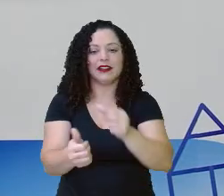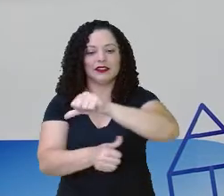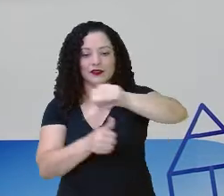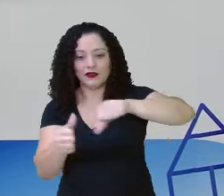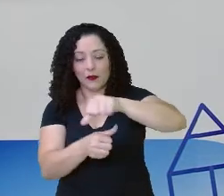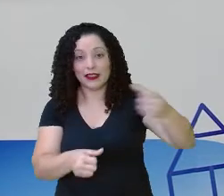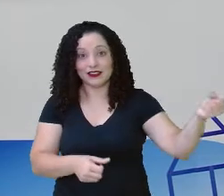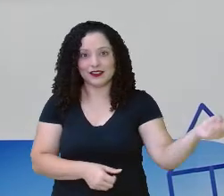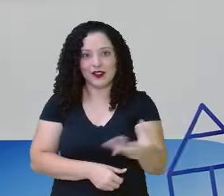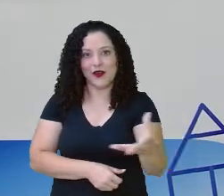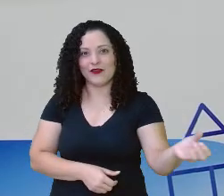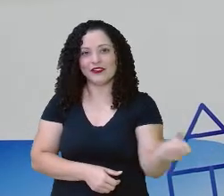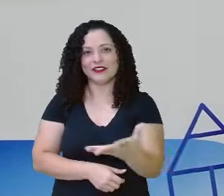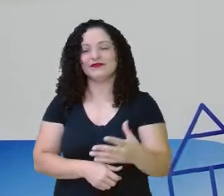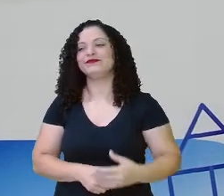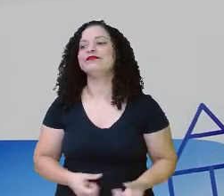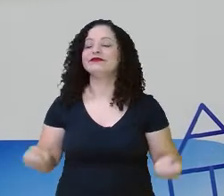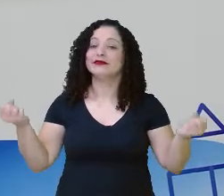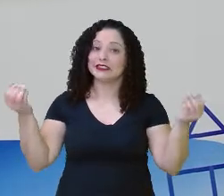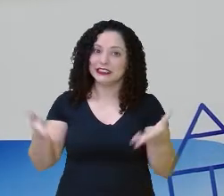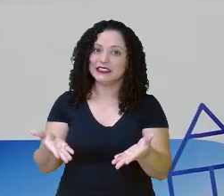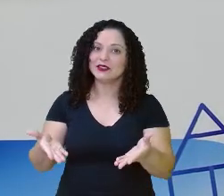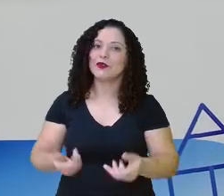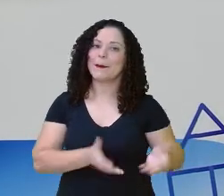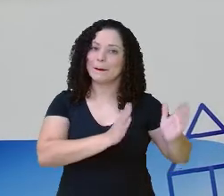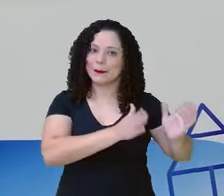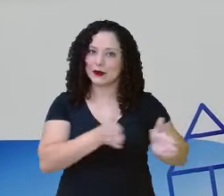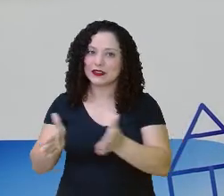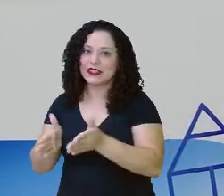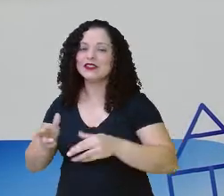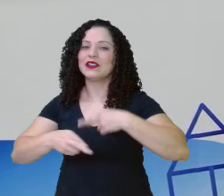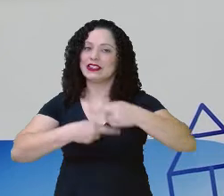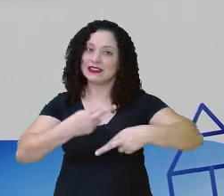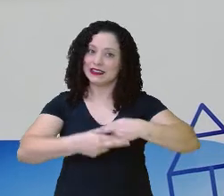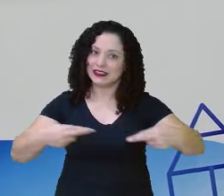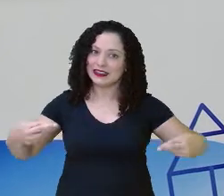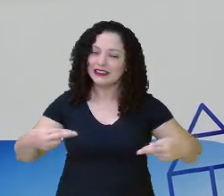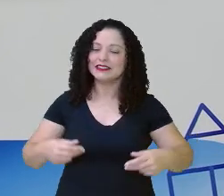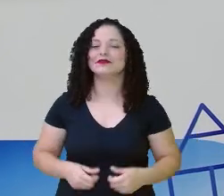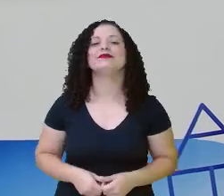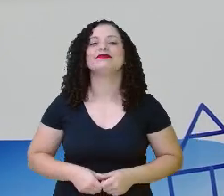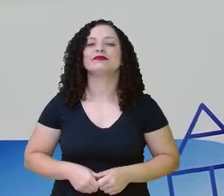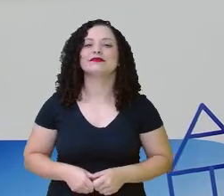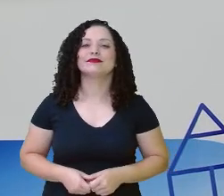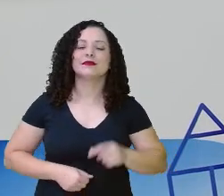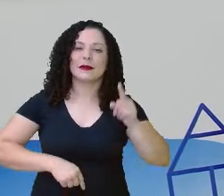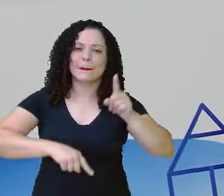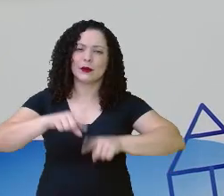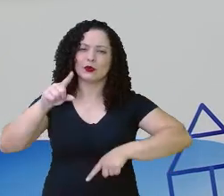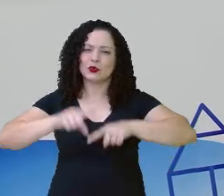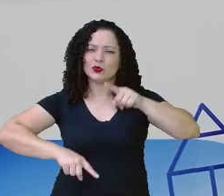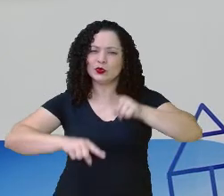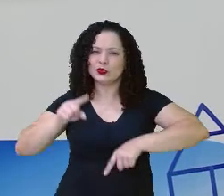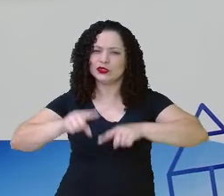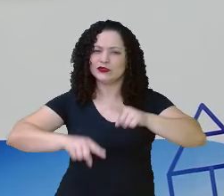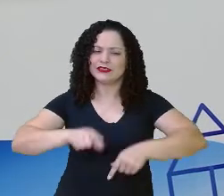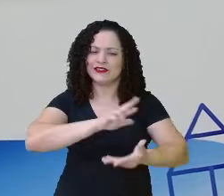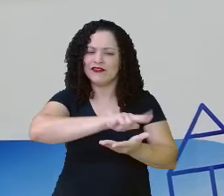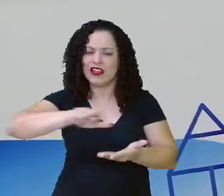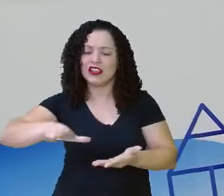nova garrafa. Isso também é um processo de reciclar. Esses materiais que a gente conhece como